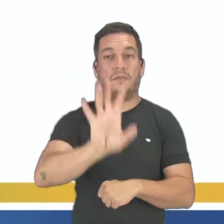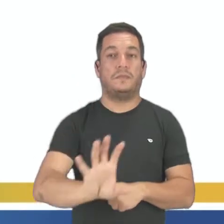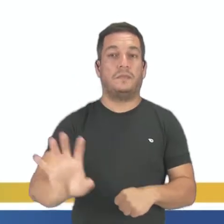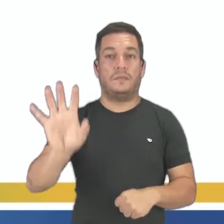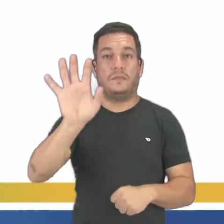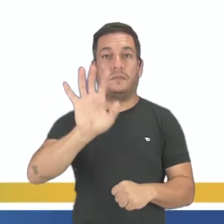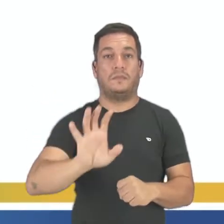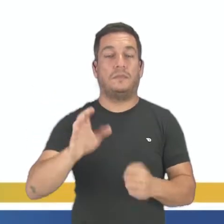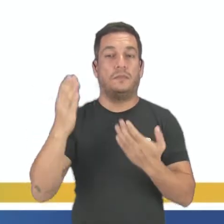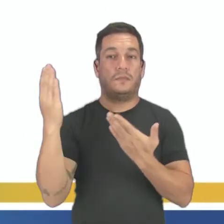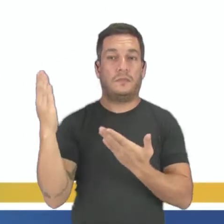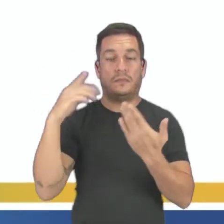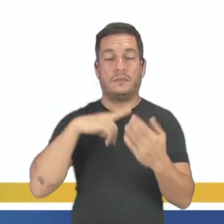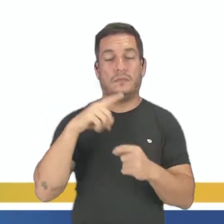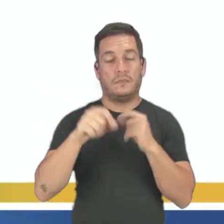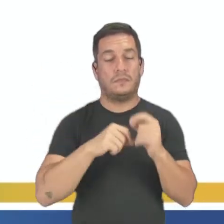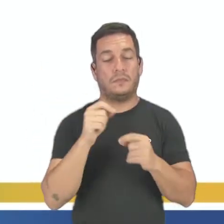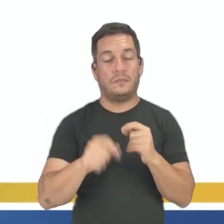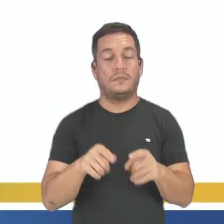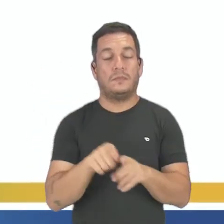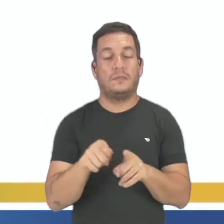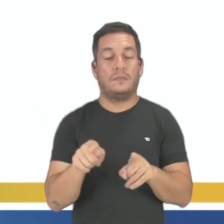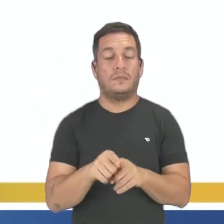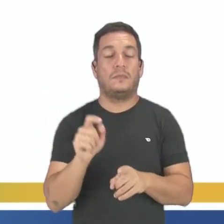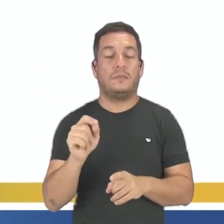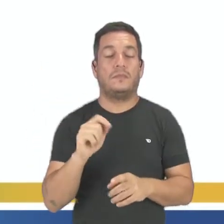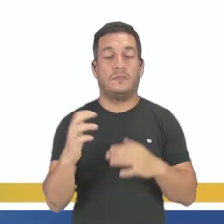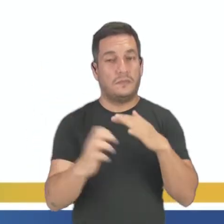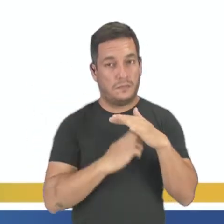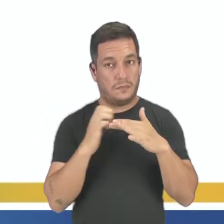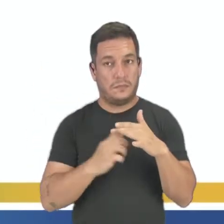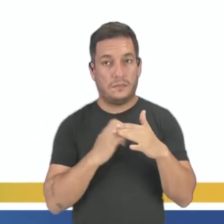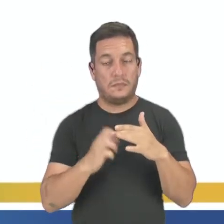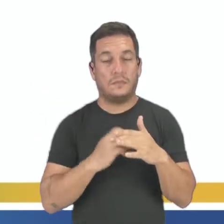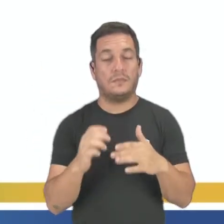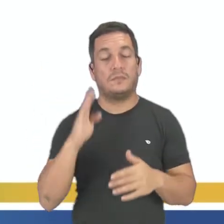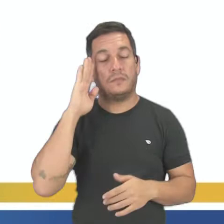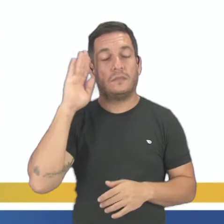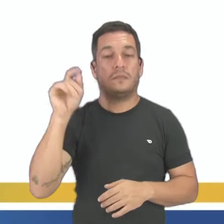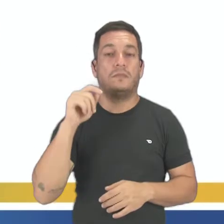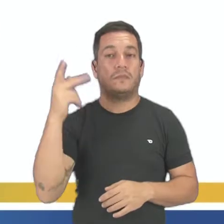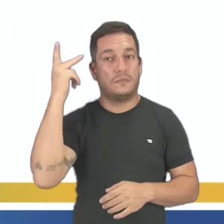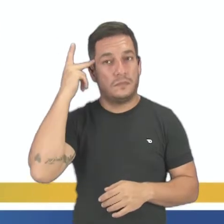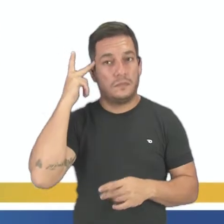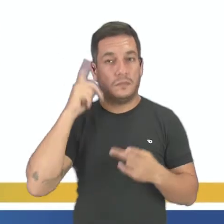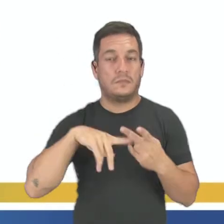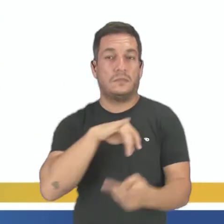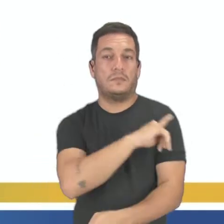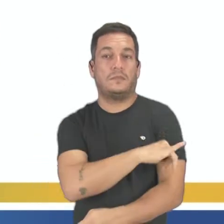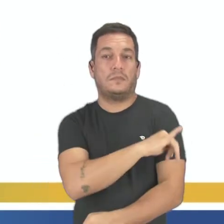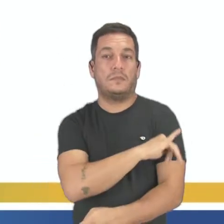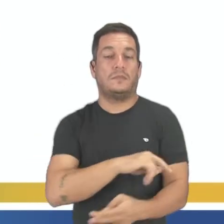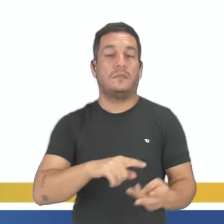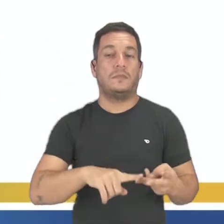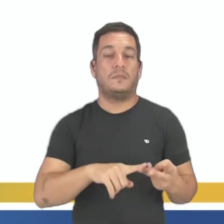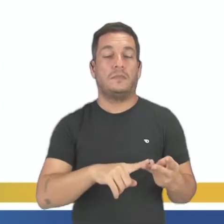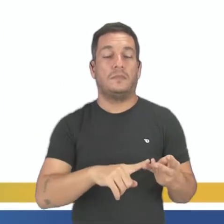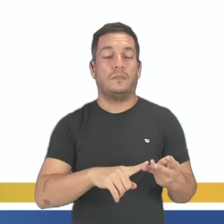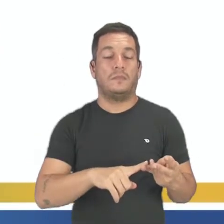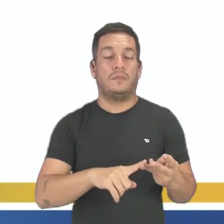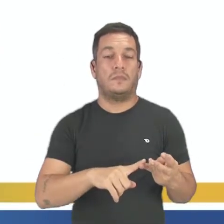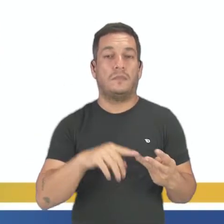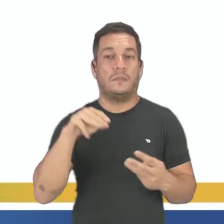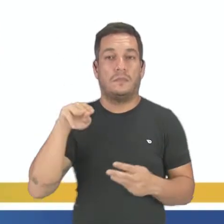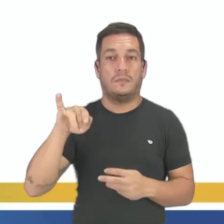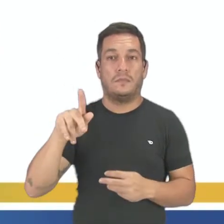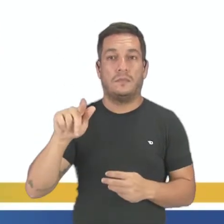lado, nós ainda temos grande concentração dessas empresas, principalmente em São Paulo, Rio de Janeiro, Minas Gerais. E